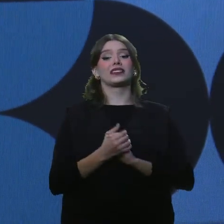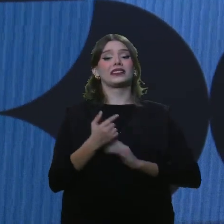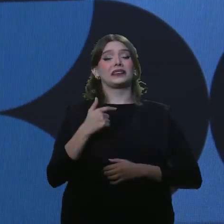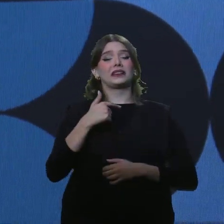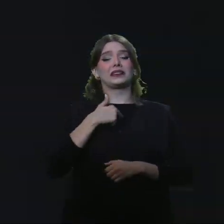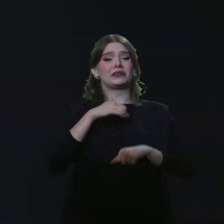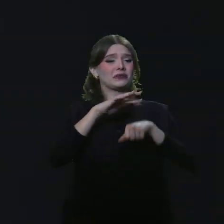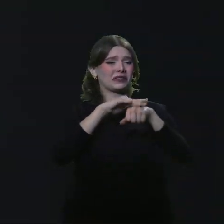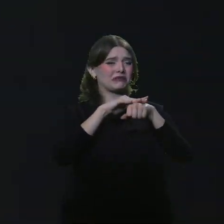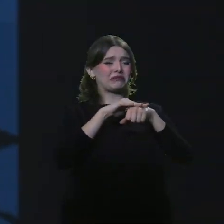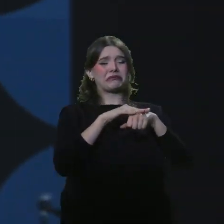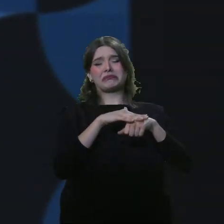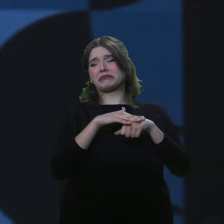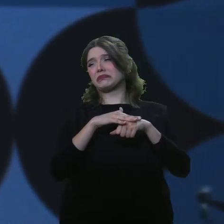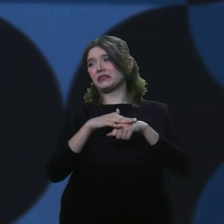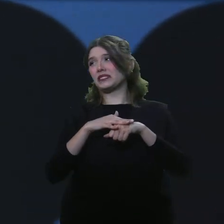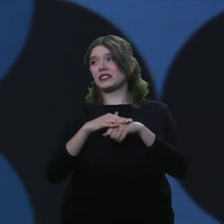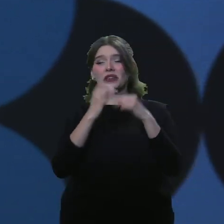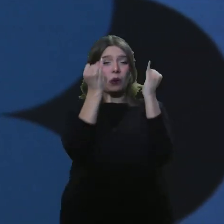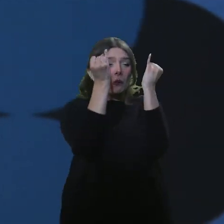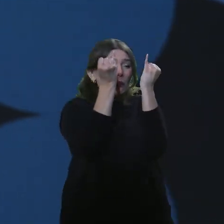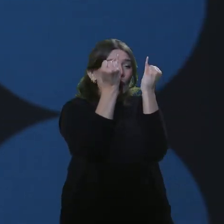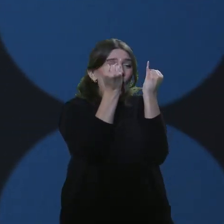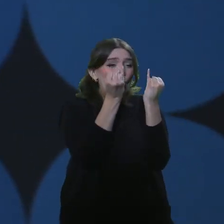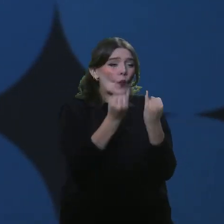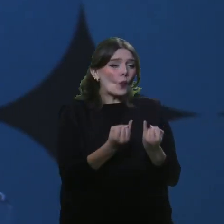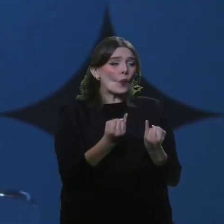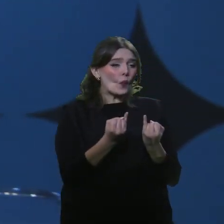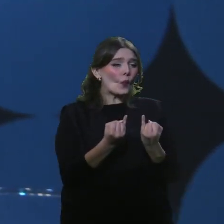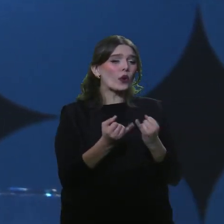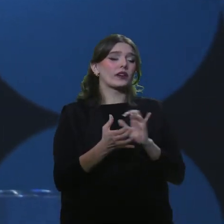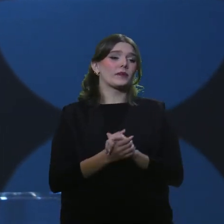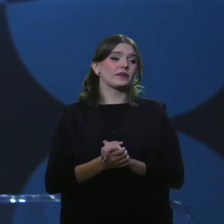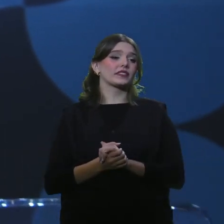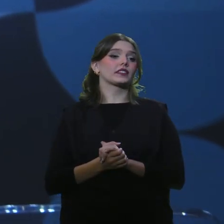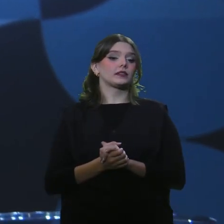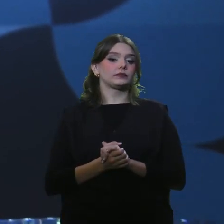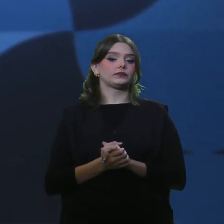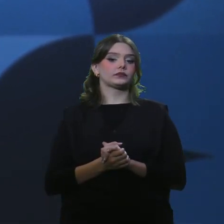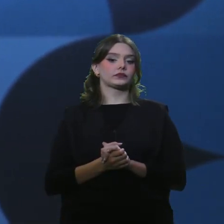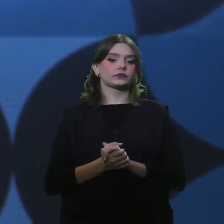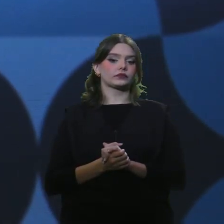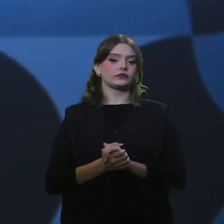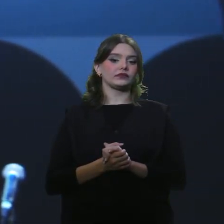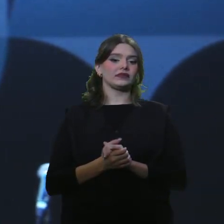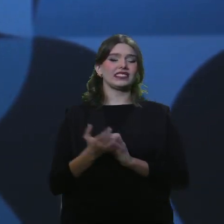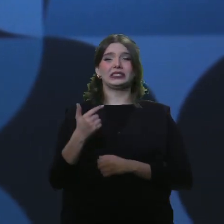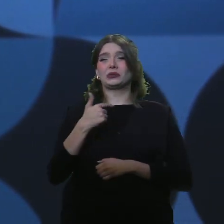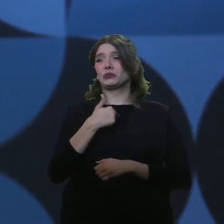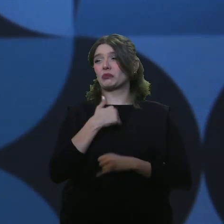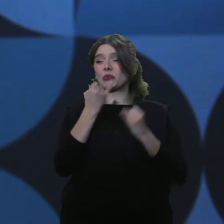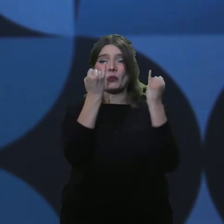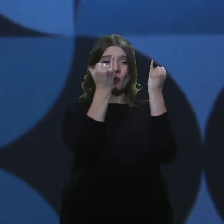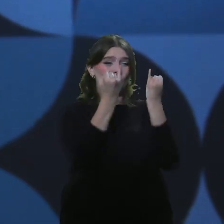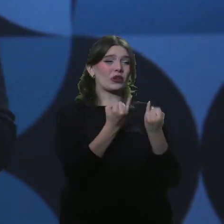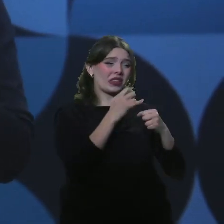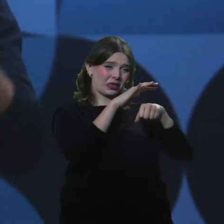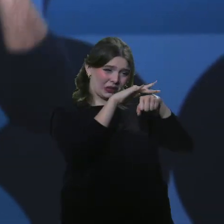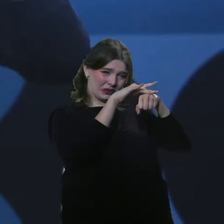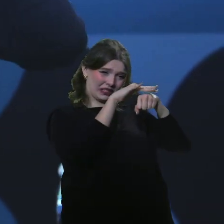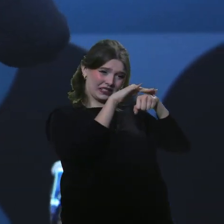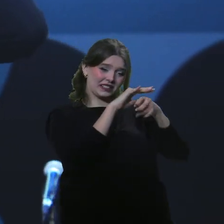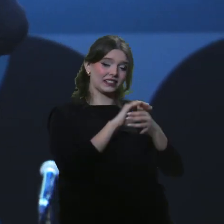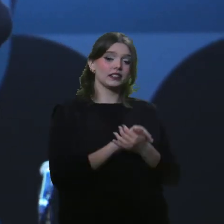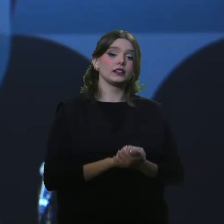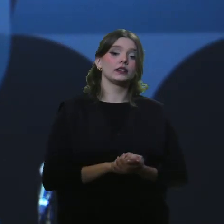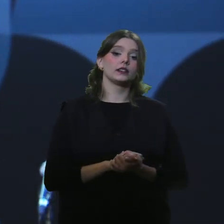perdi muito peso. Eu tenho 1,83 de altura, eu cheguei a pesar 58 quilos. Magrelero. Aí